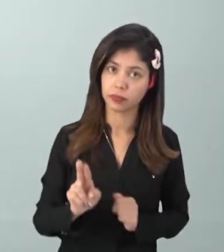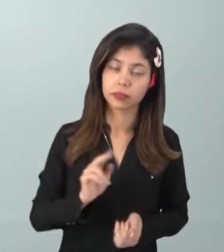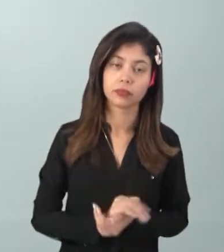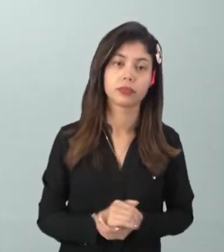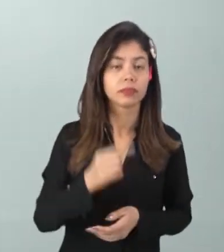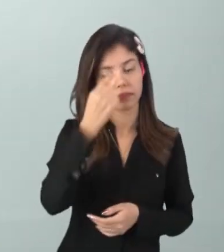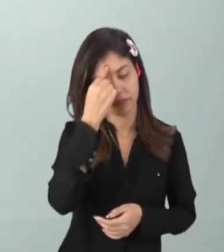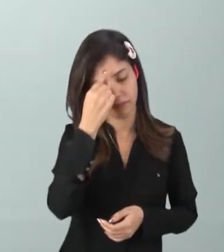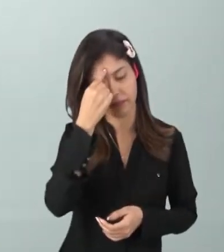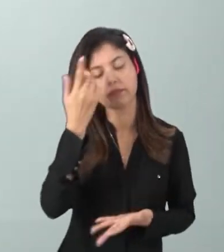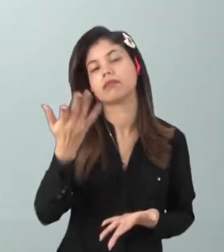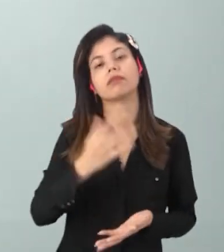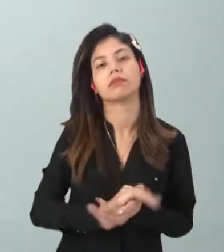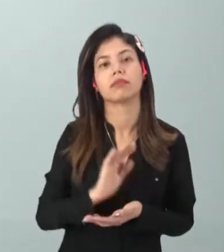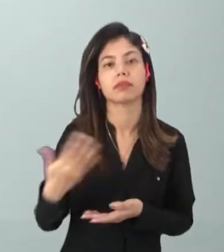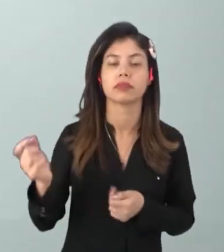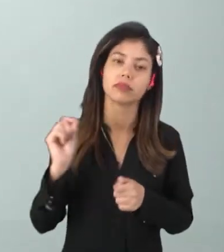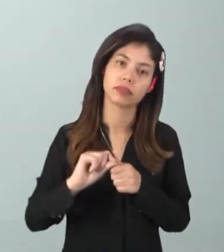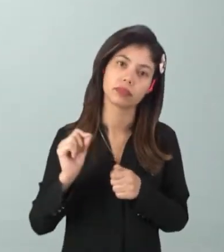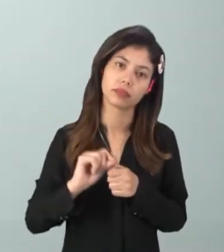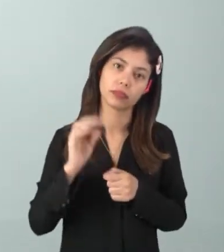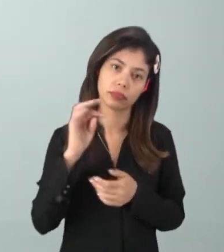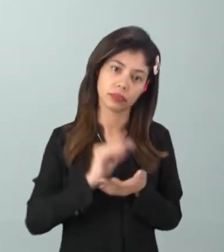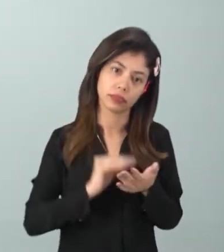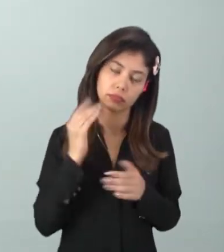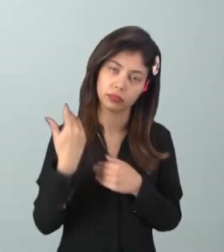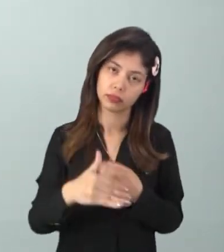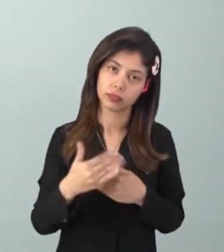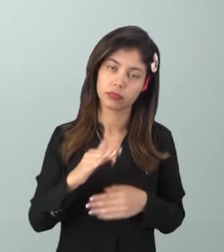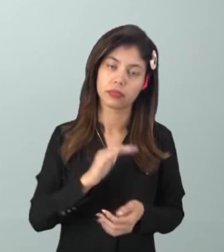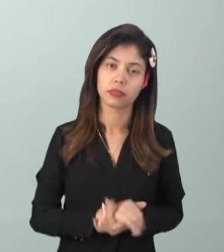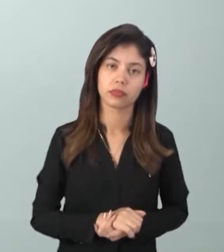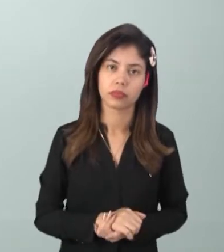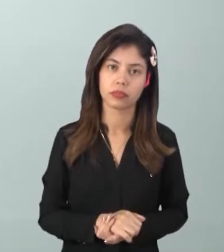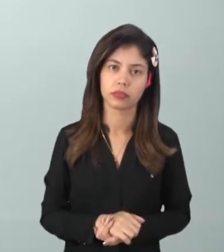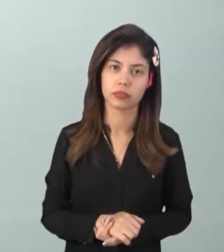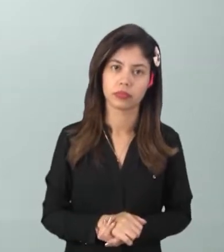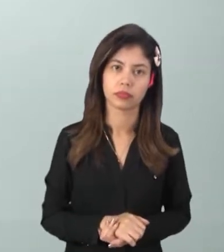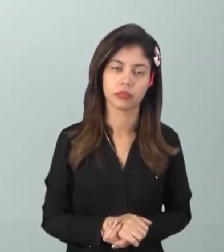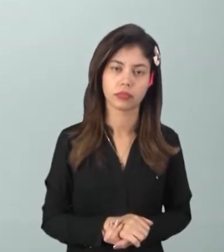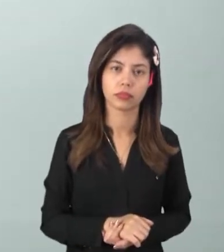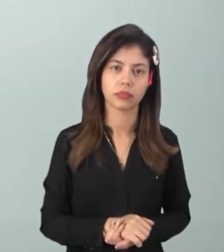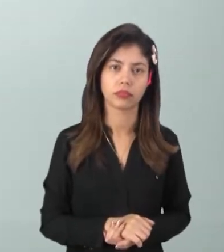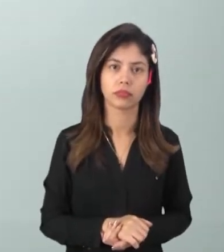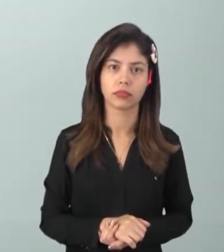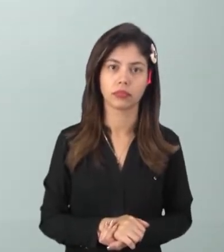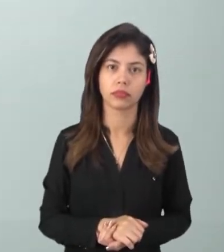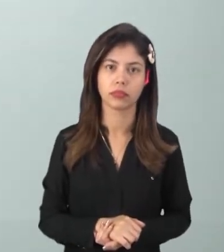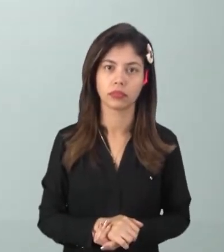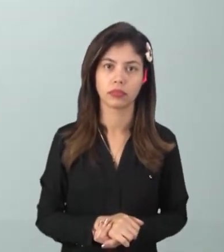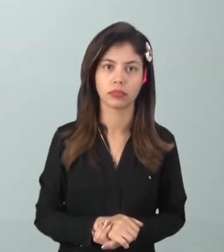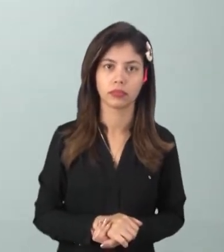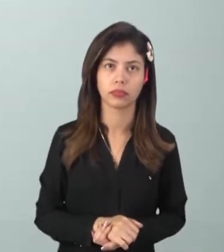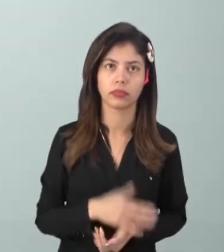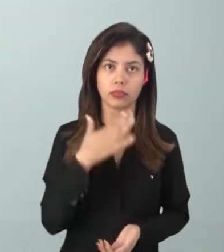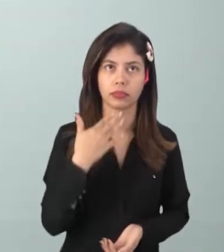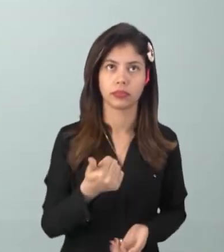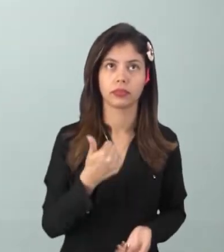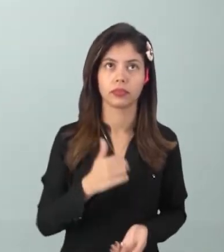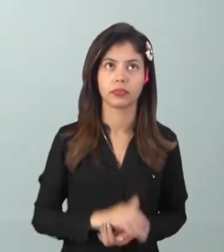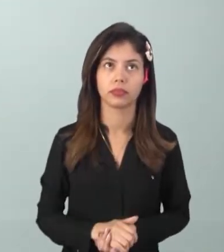para memorizar, para quando for fazer o teste, né, fazer a provinha, você tá, né, por dentro. Tudo